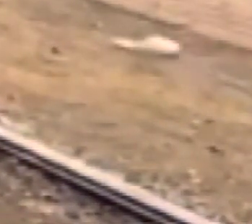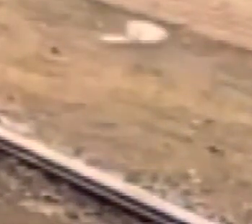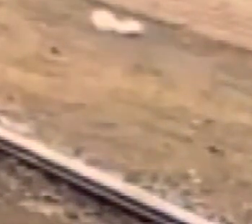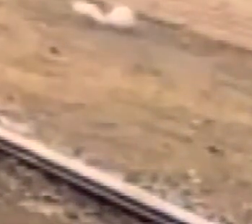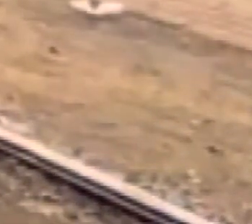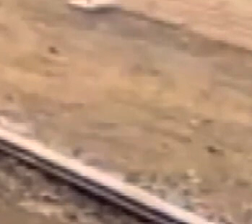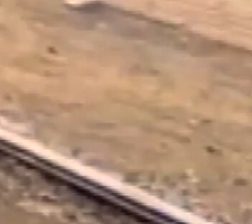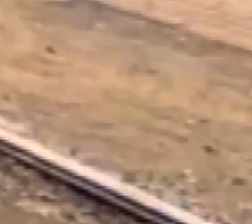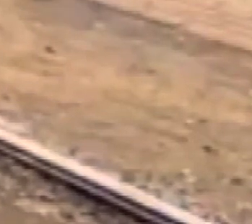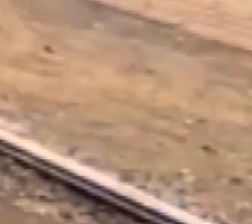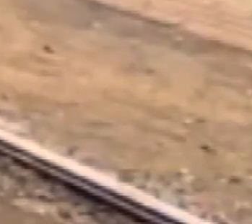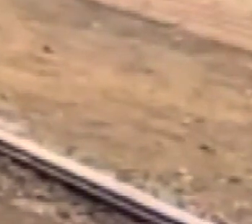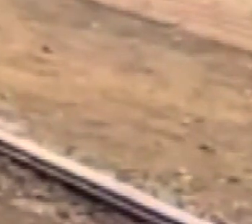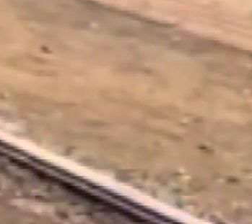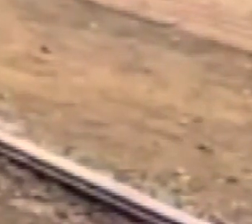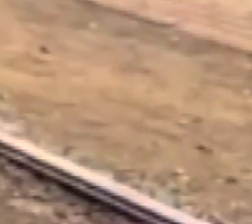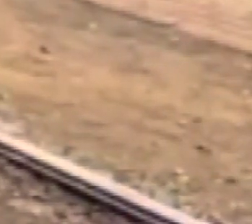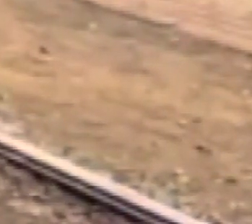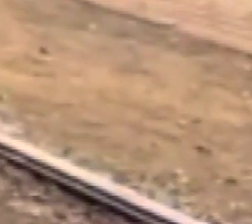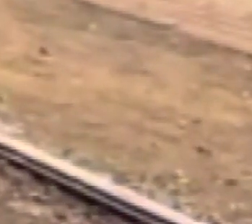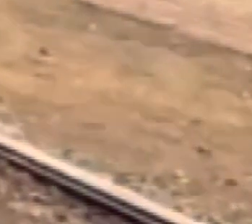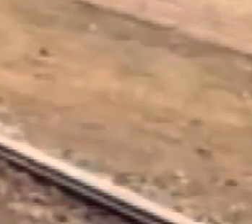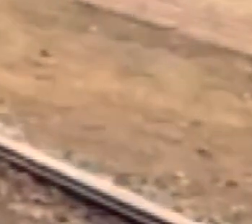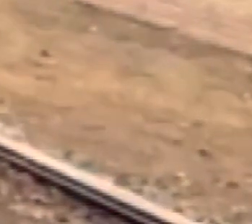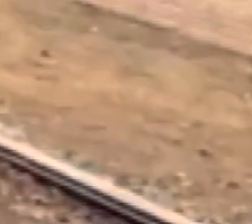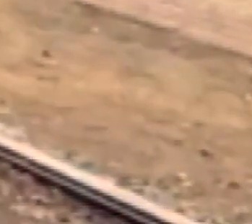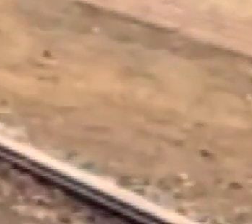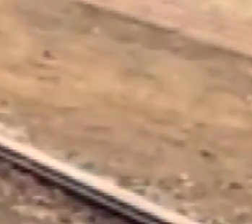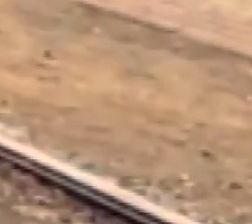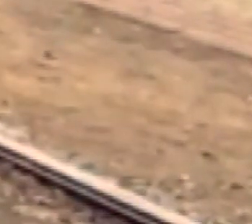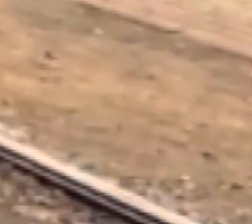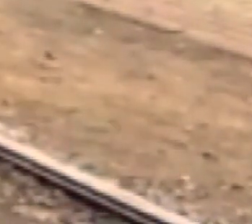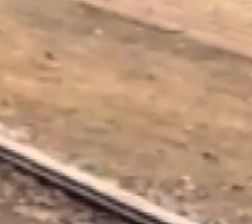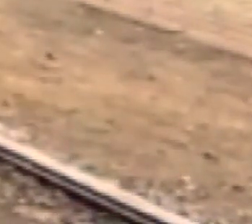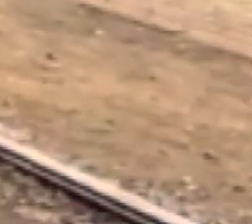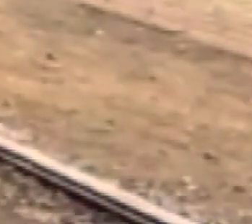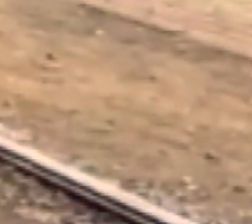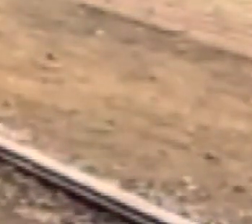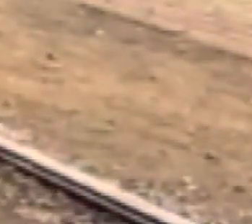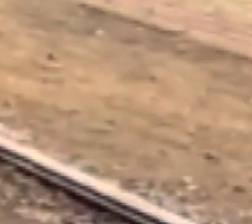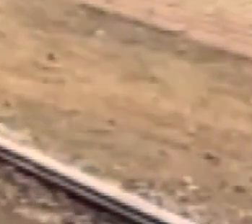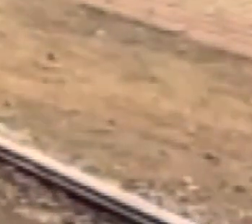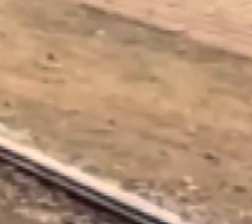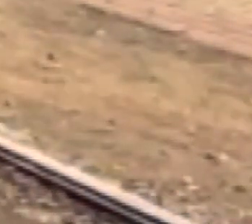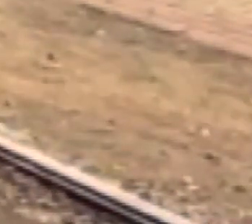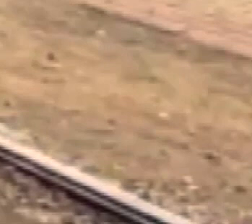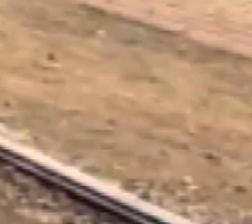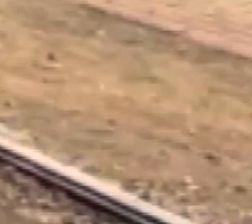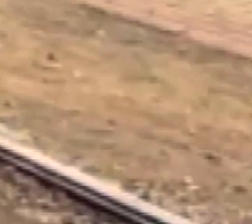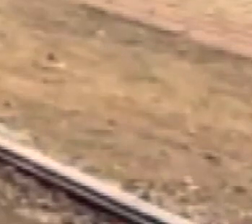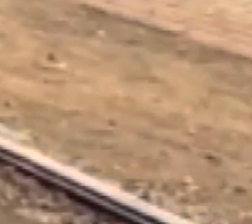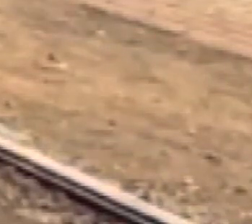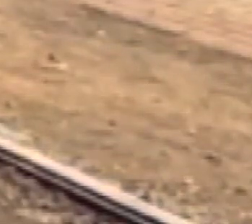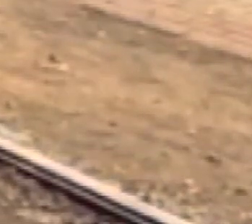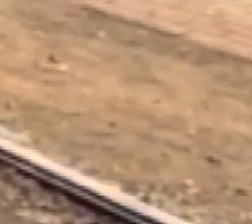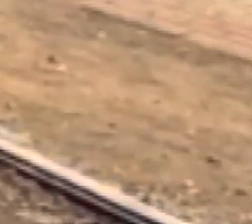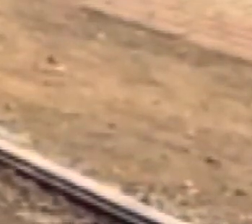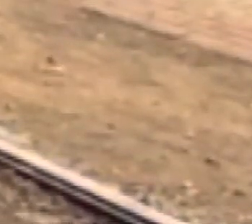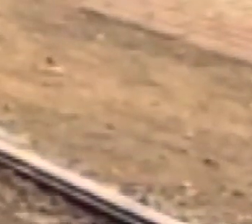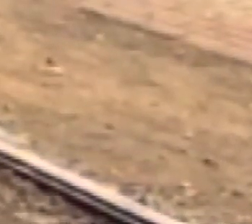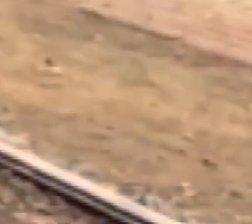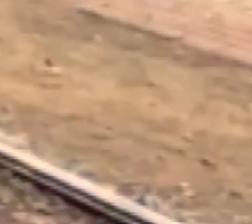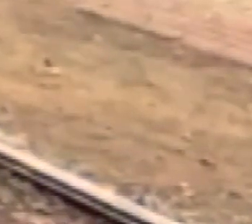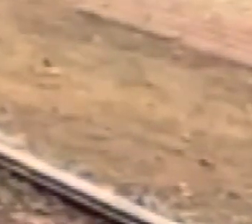trazer a família, os amigos, quem quiser. E também vamos aproveitar